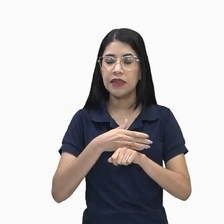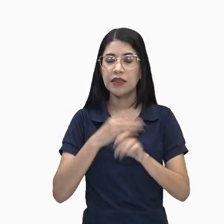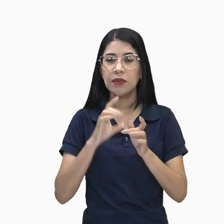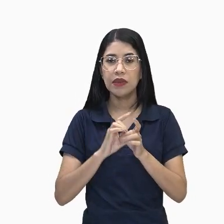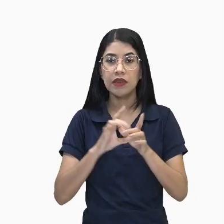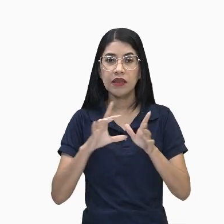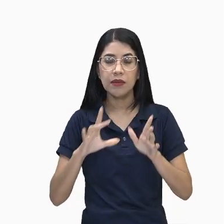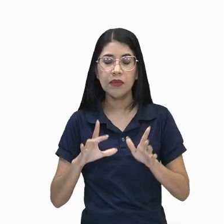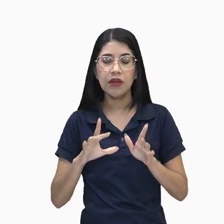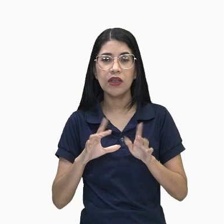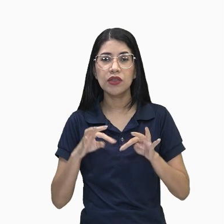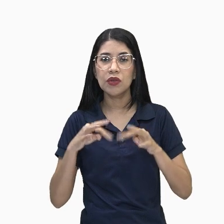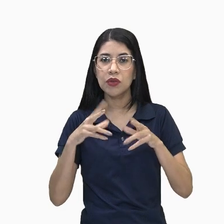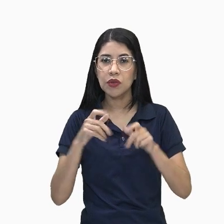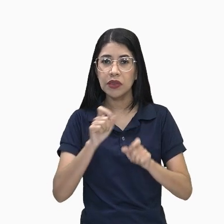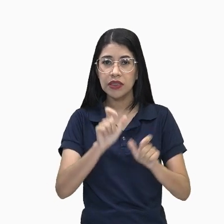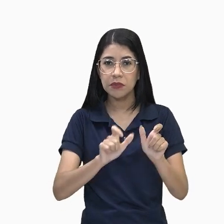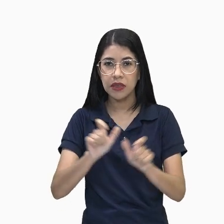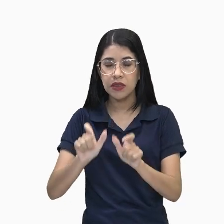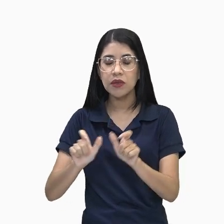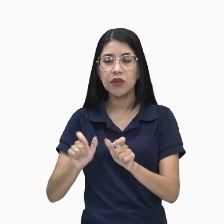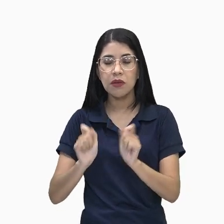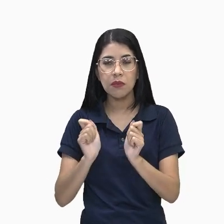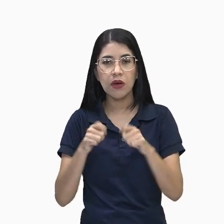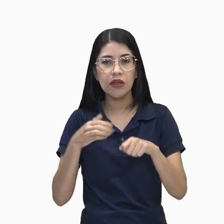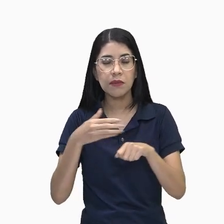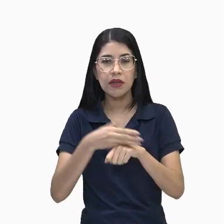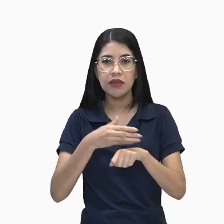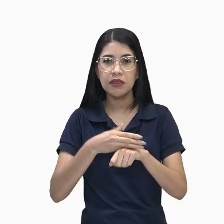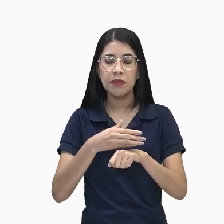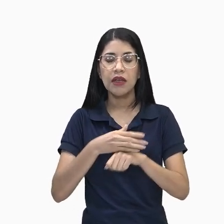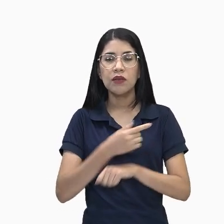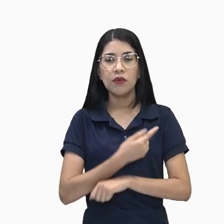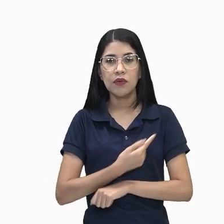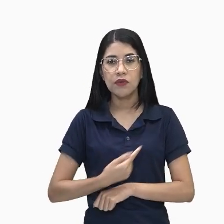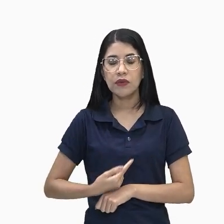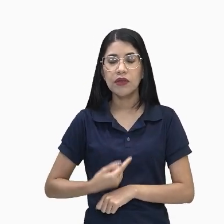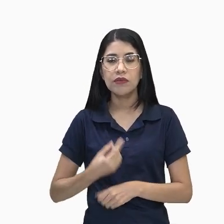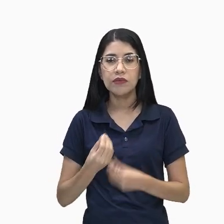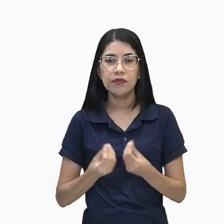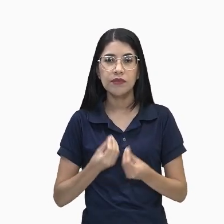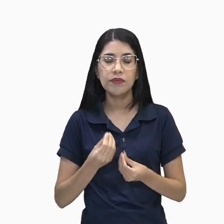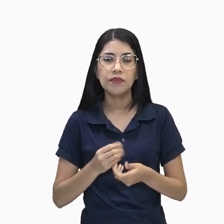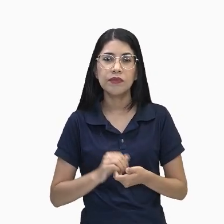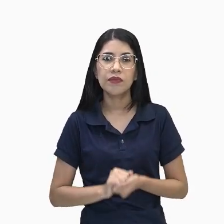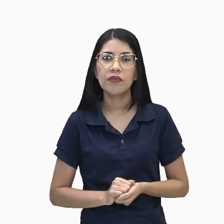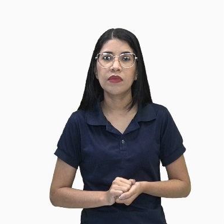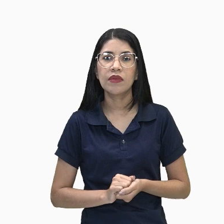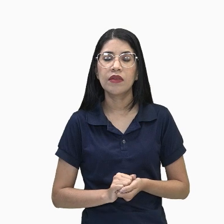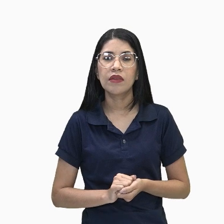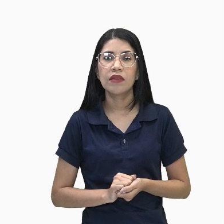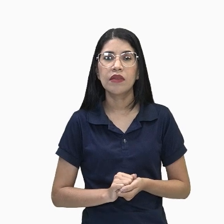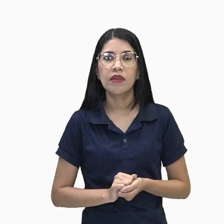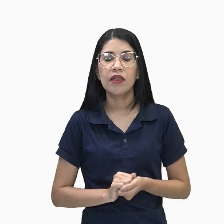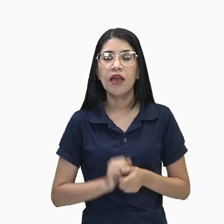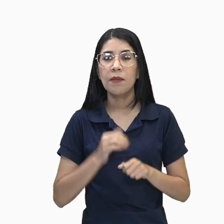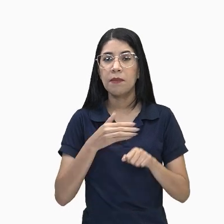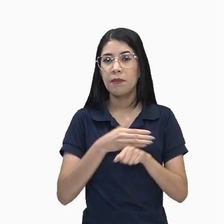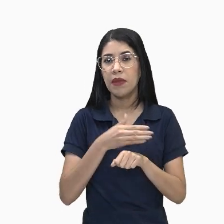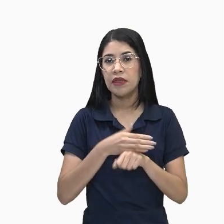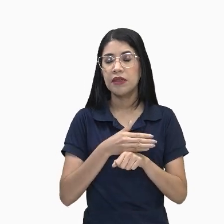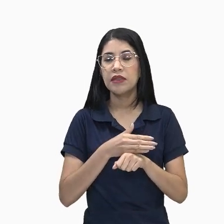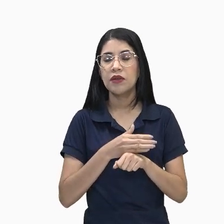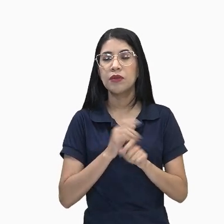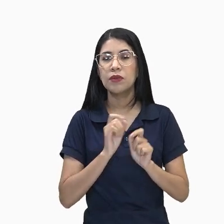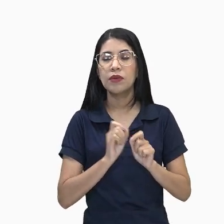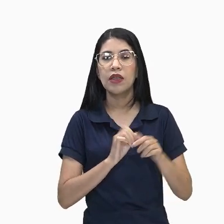a participação de todos, né, no processo de governança, no processo democrático, a participação tanto dos